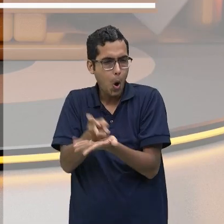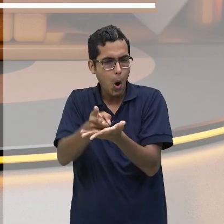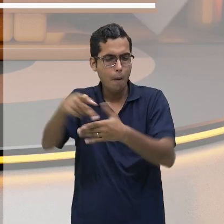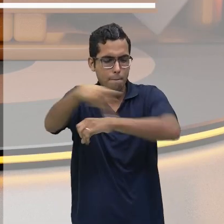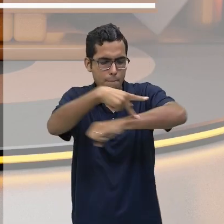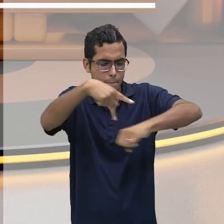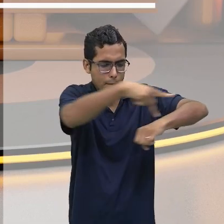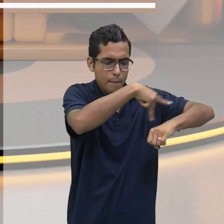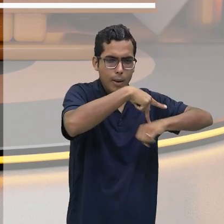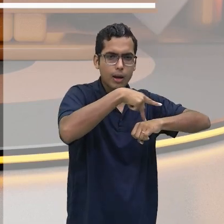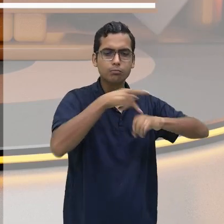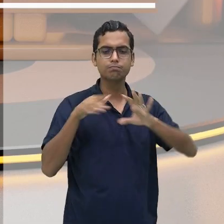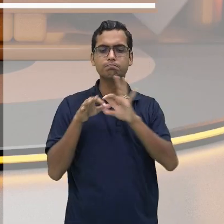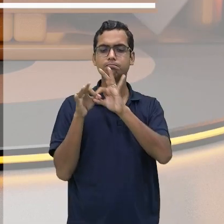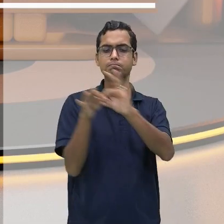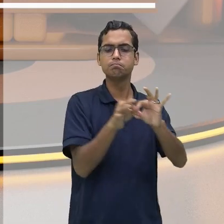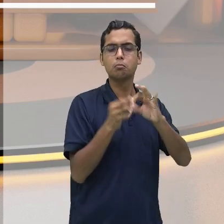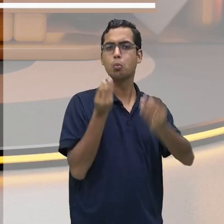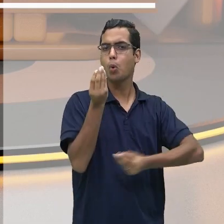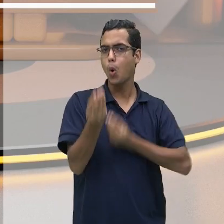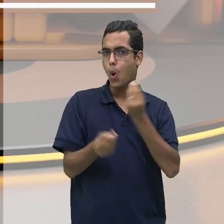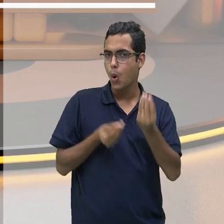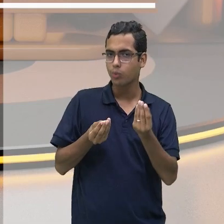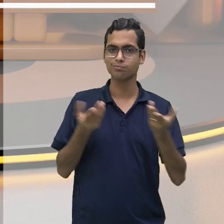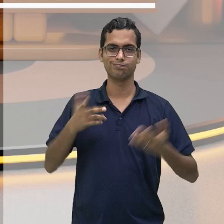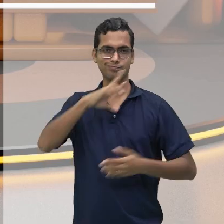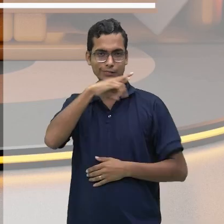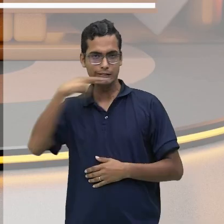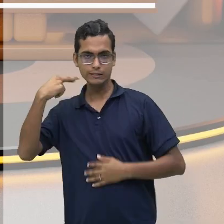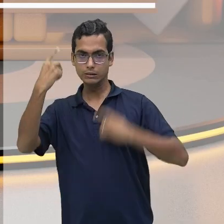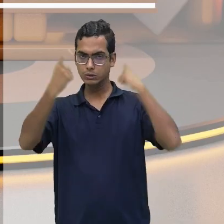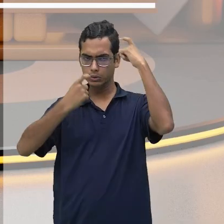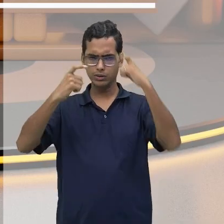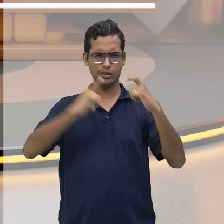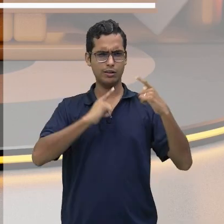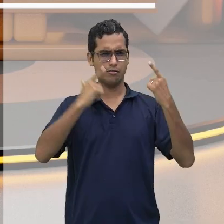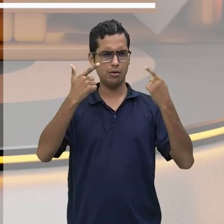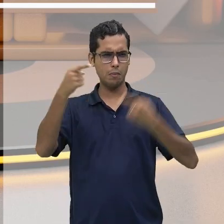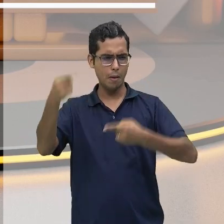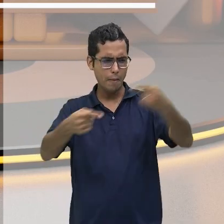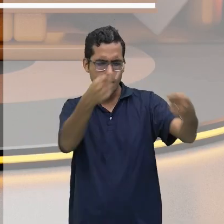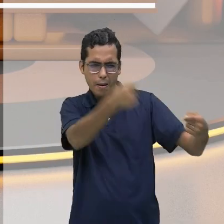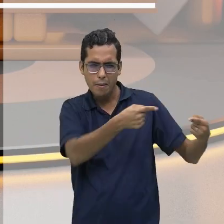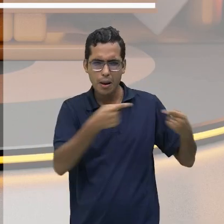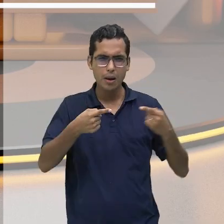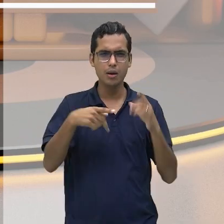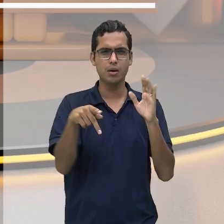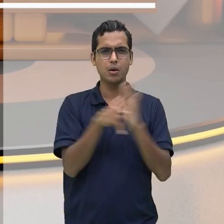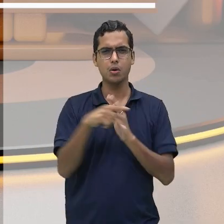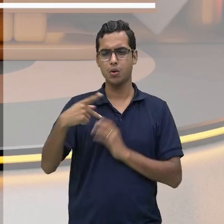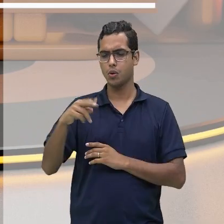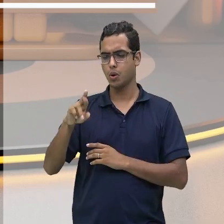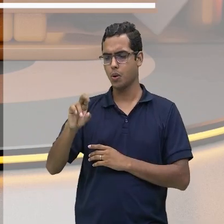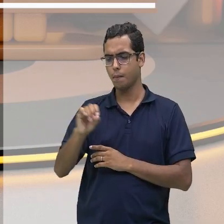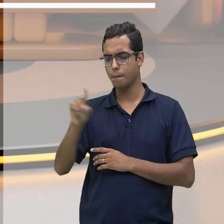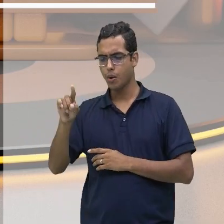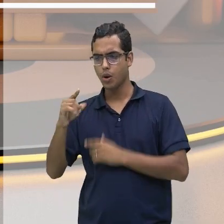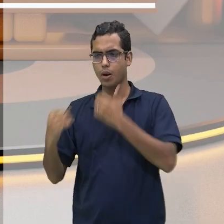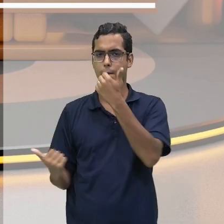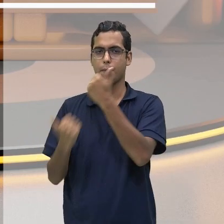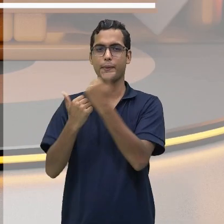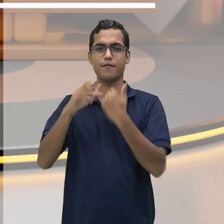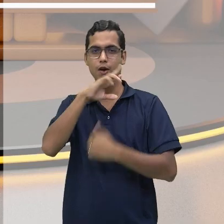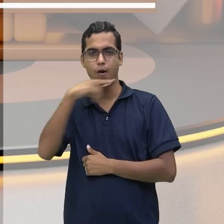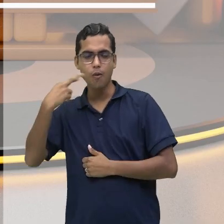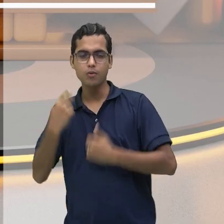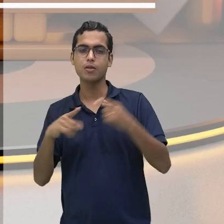essa postura da Rússia, gente, gerou ali diversos conflitos entre os pró-russos e também entre os